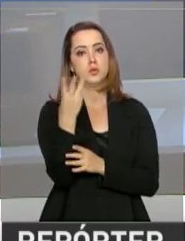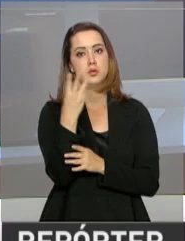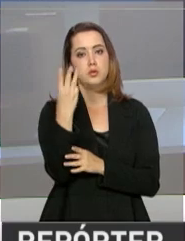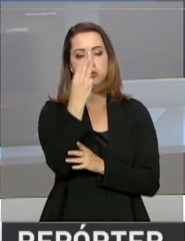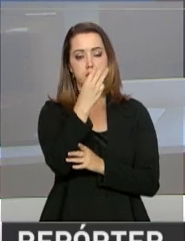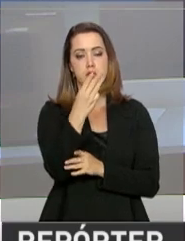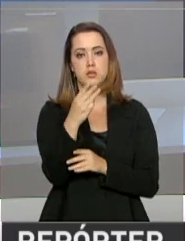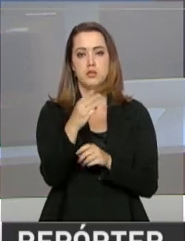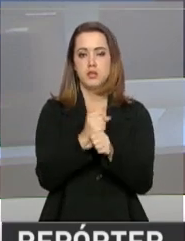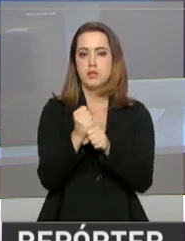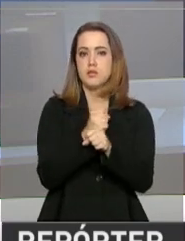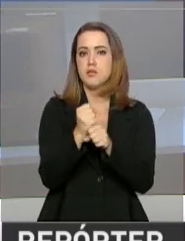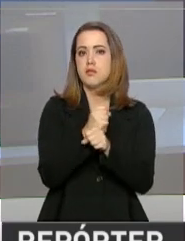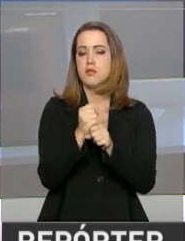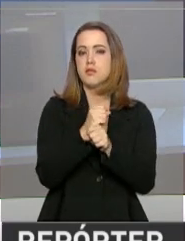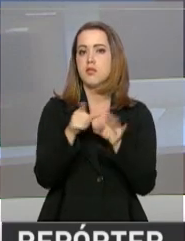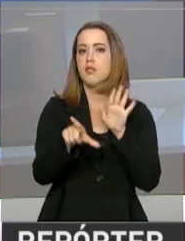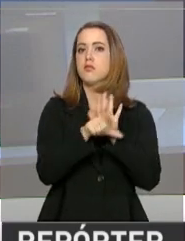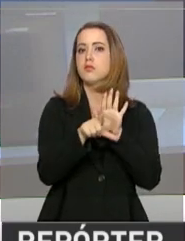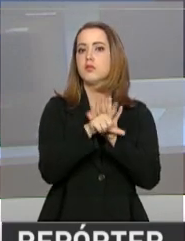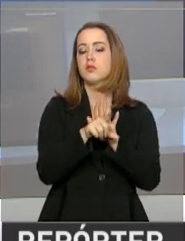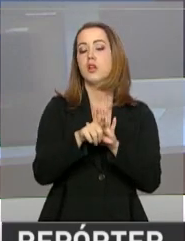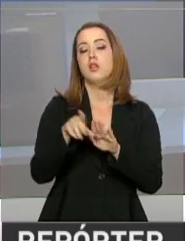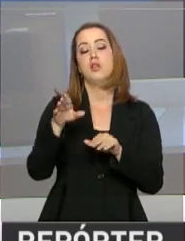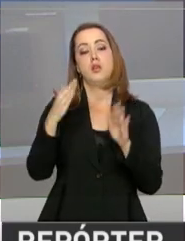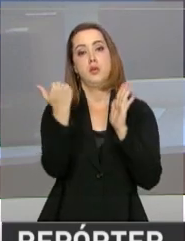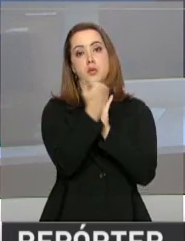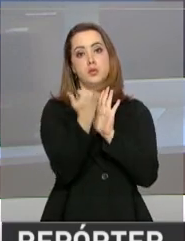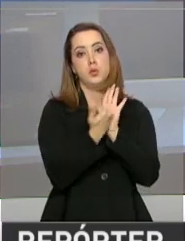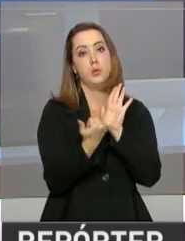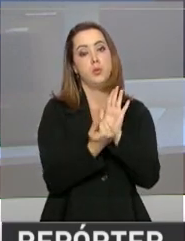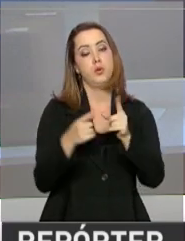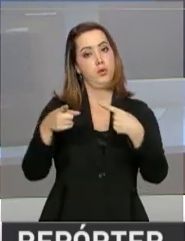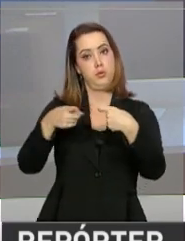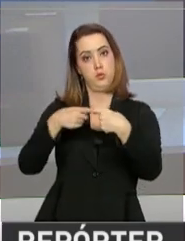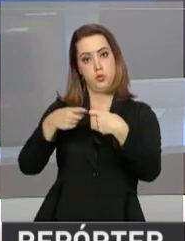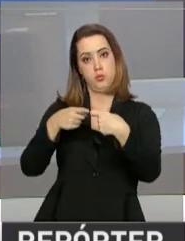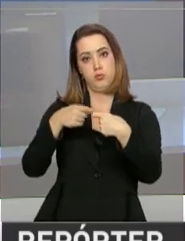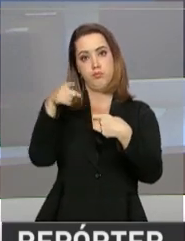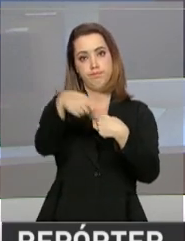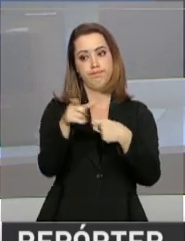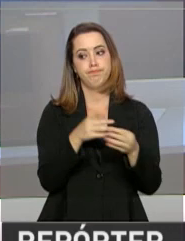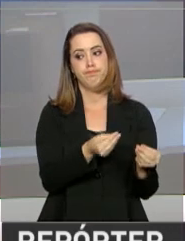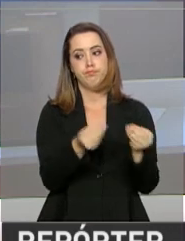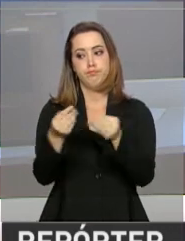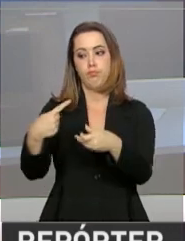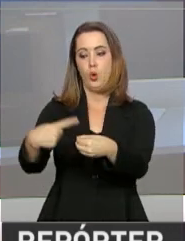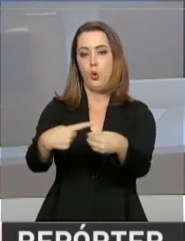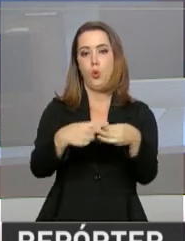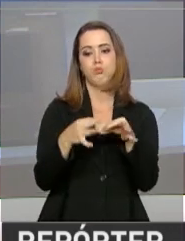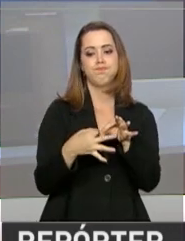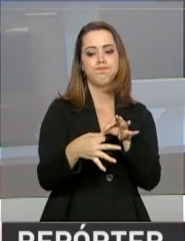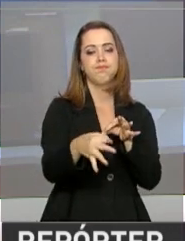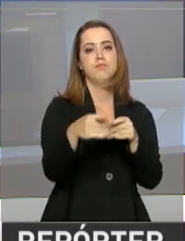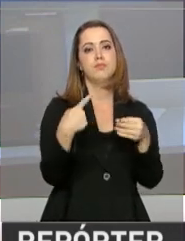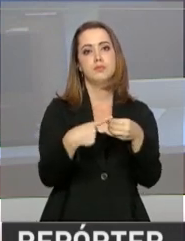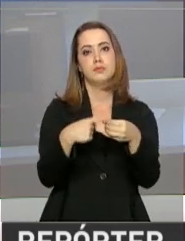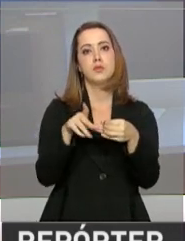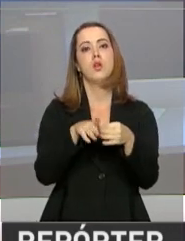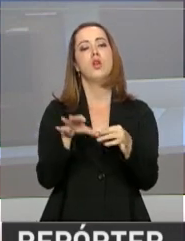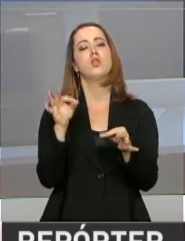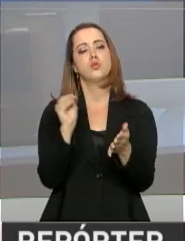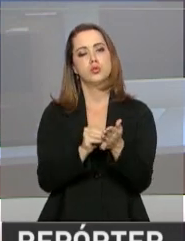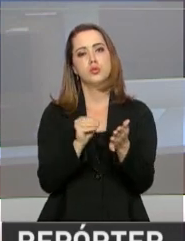anos o programa Mais Médicos lançado em 2013 o programa leva médicos para regiões onde há escassez ou ausência desses profissionais e ainda